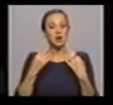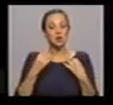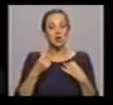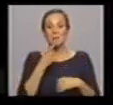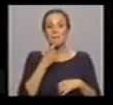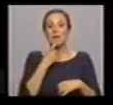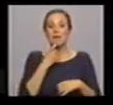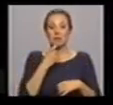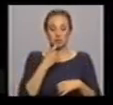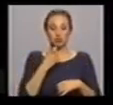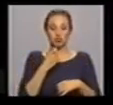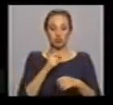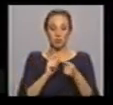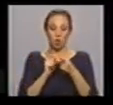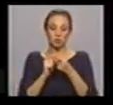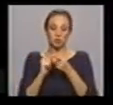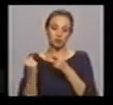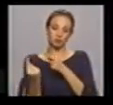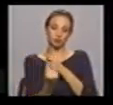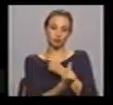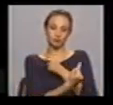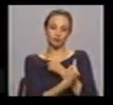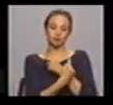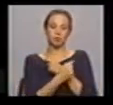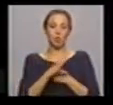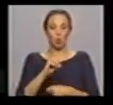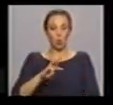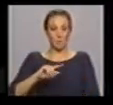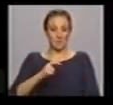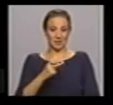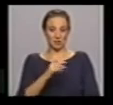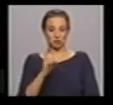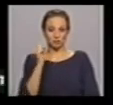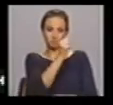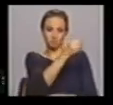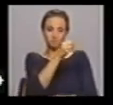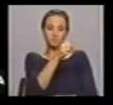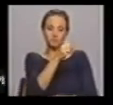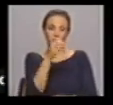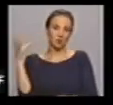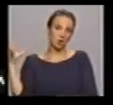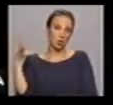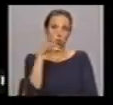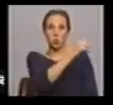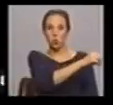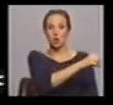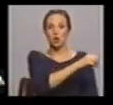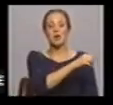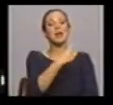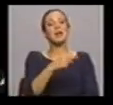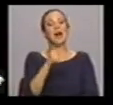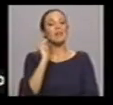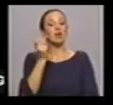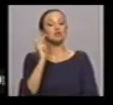lá. Aqueles cometas são cometas que têm um período orbital à volta, no fundo, do nosso Sol de centenas e centenas e centenas de